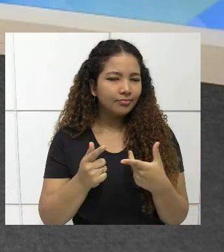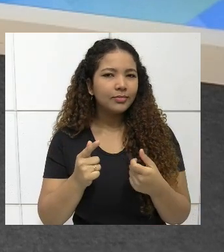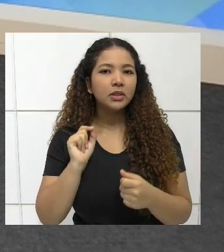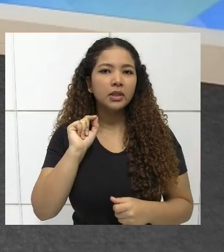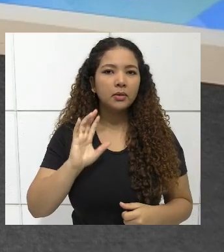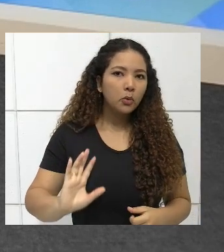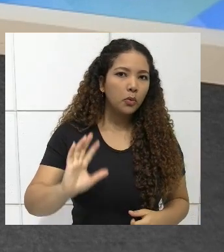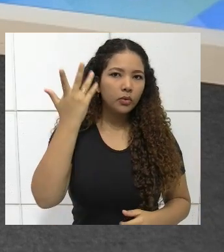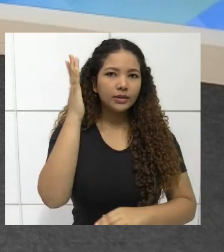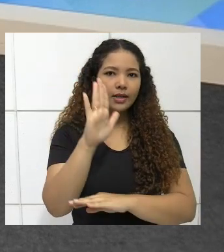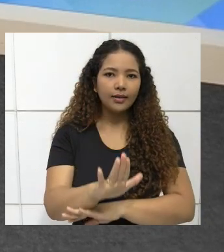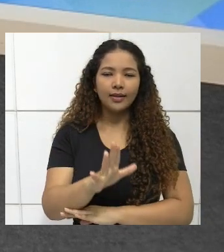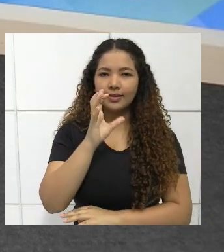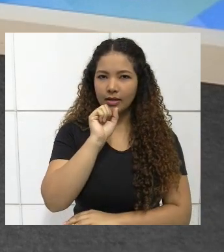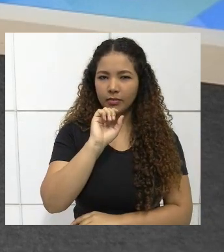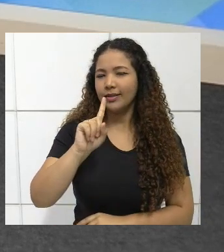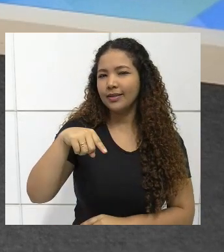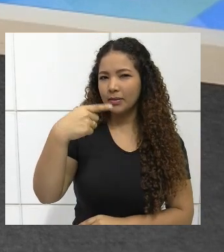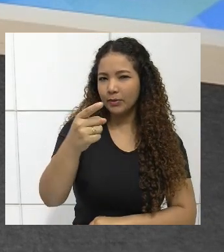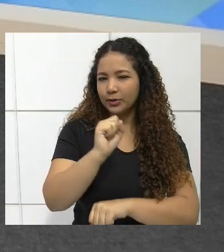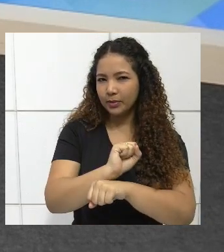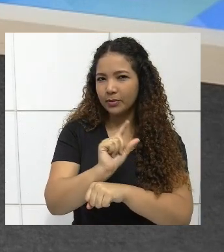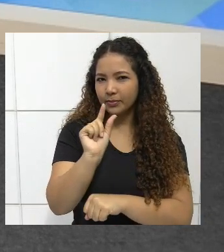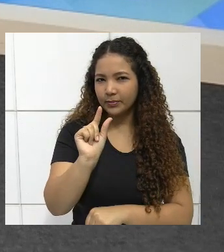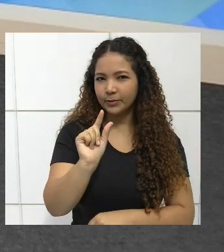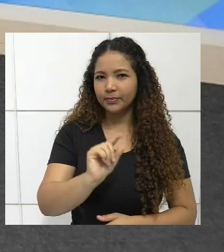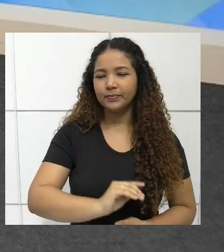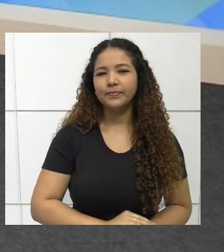acontecer na tarde deste sábado. Tudo isso e muito mais, já já.